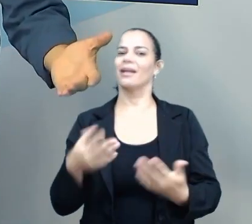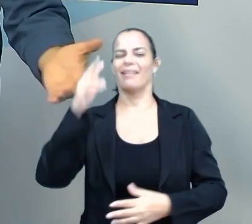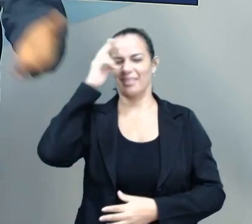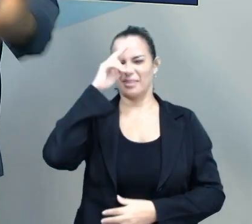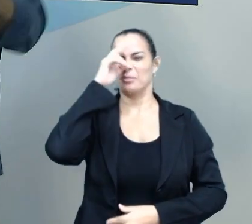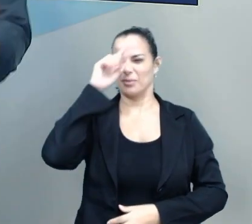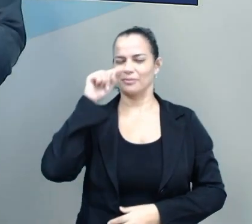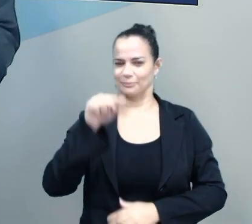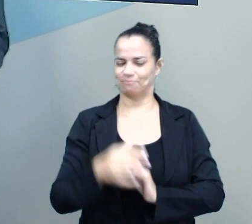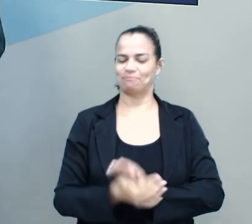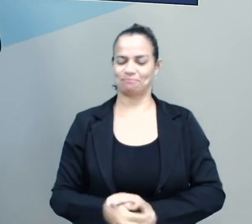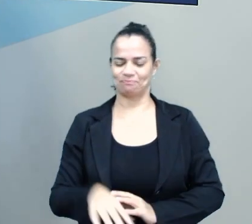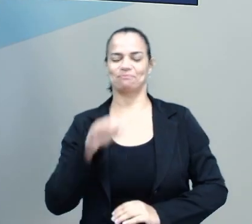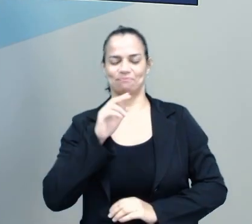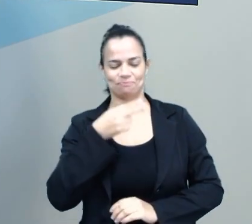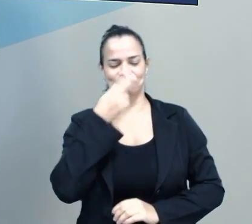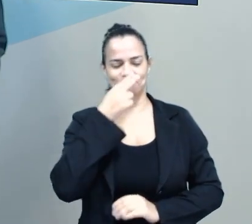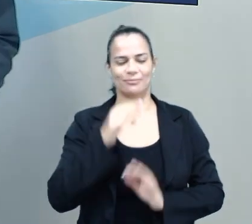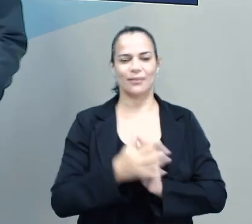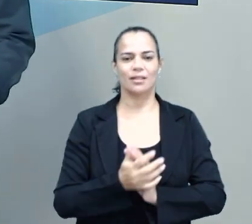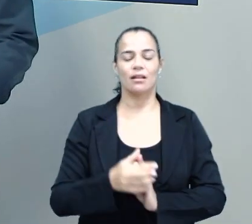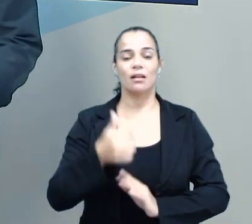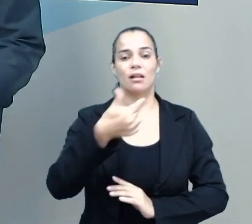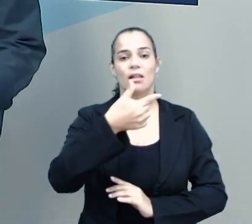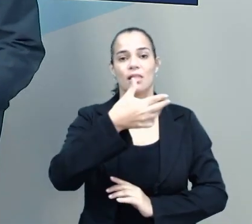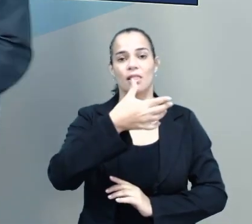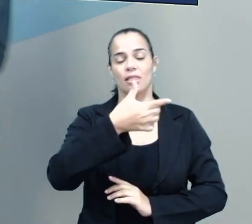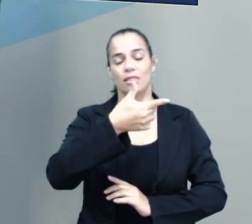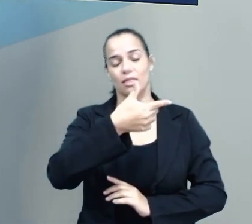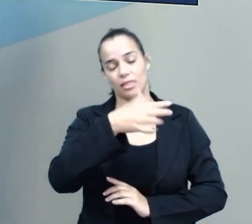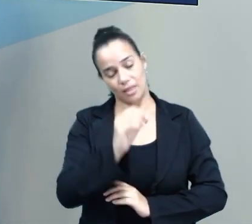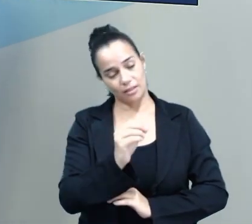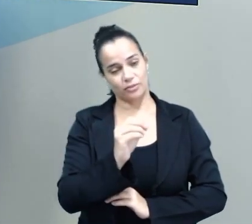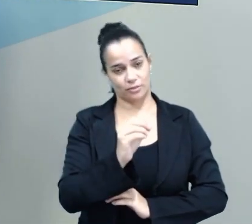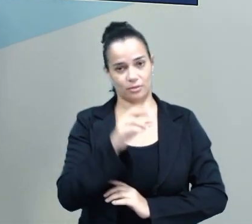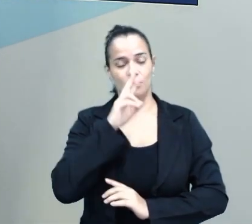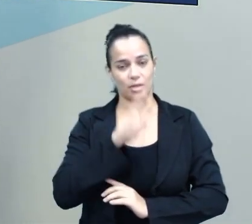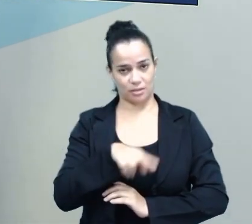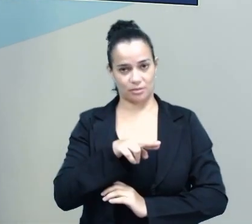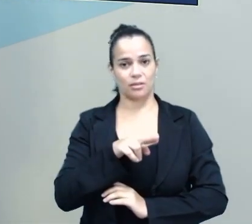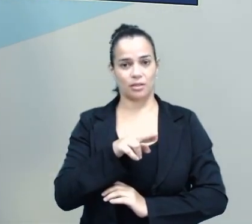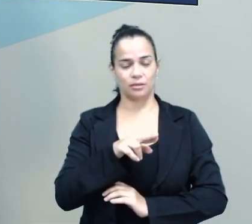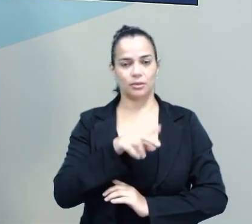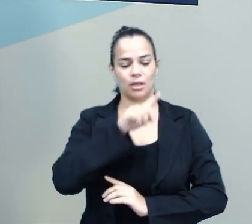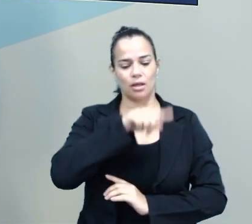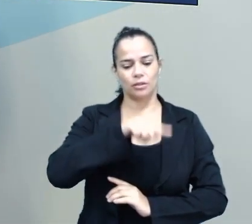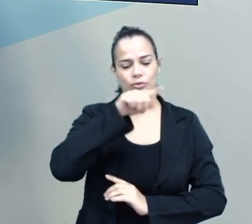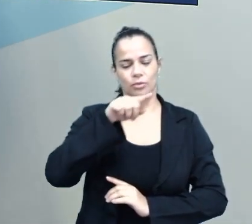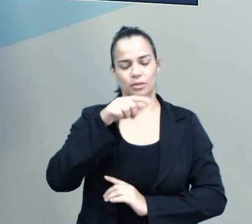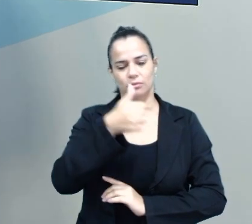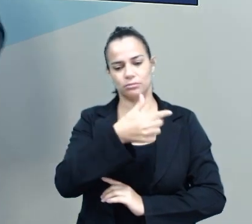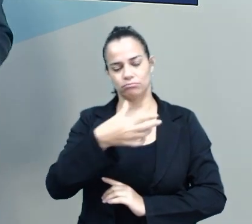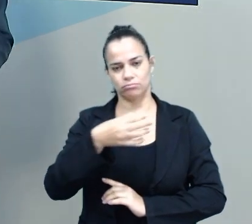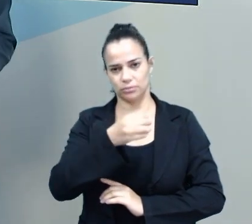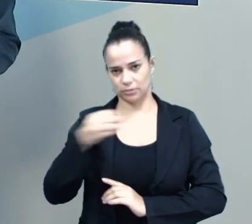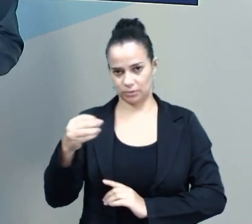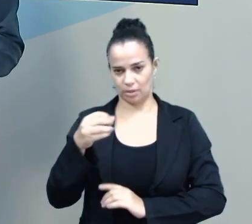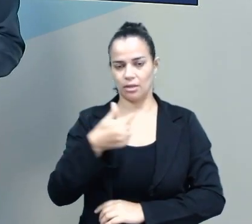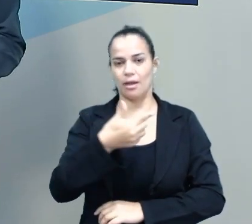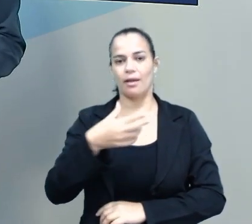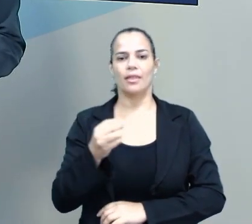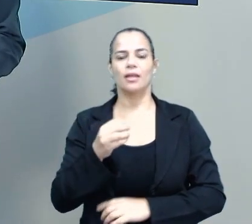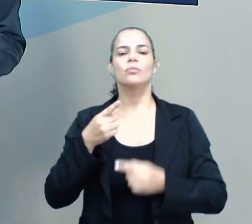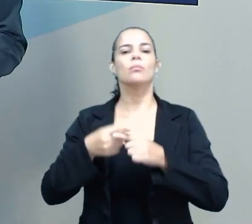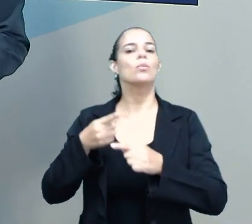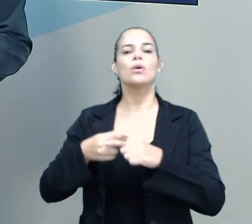não foi? E isso mesmo, 10. Como resultado, a raiz quadrada de 100 é 10. E se eu perguntasse a você por